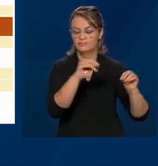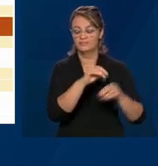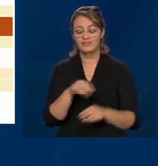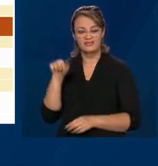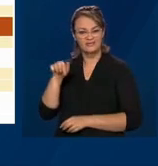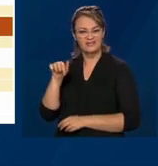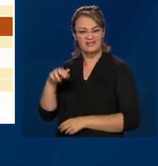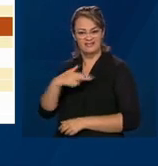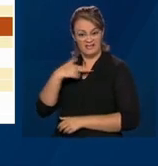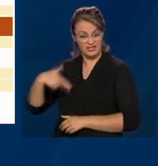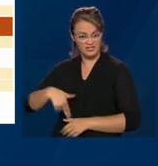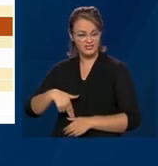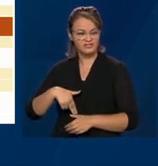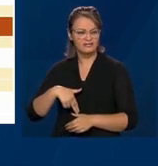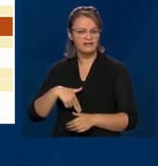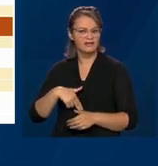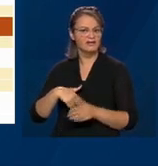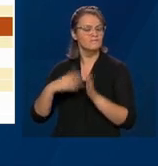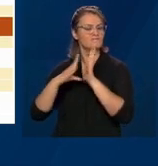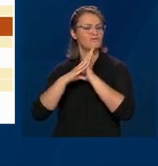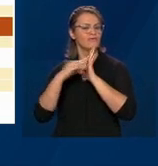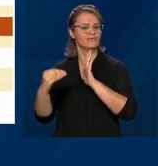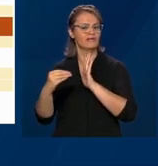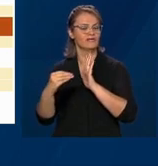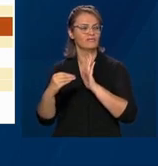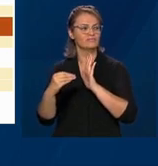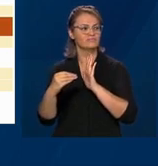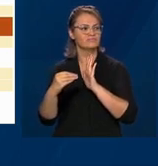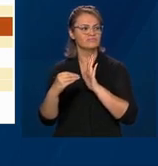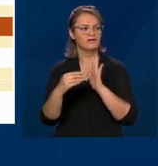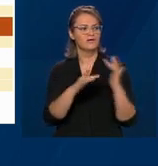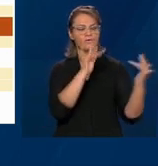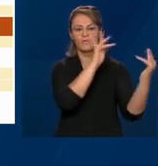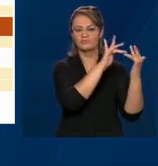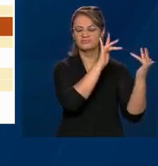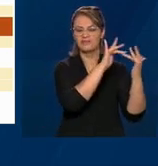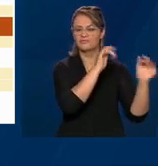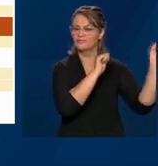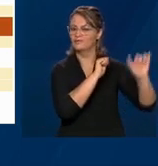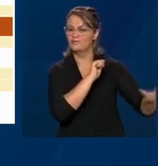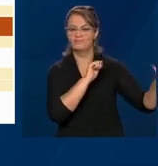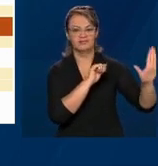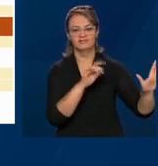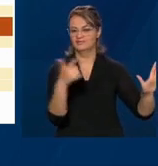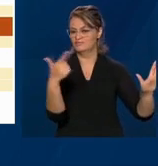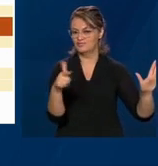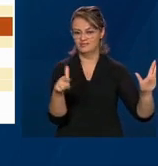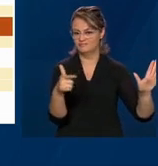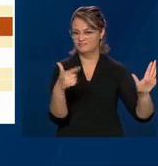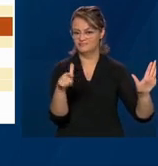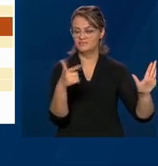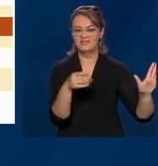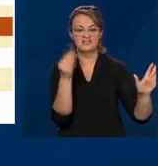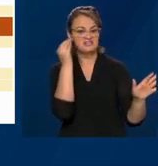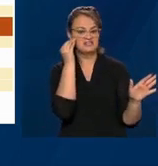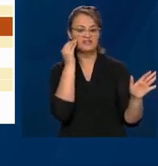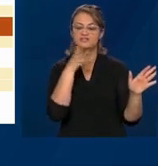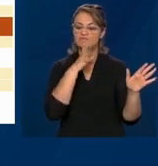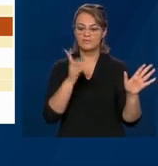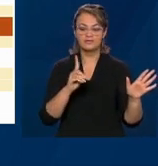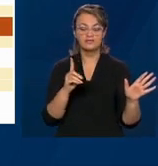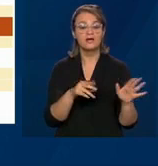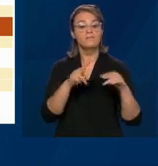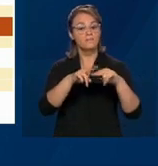tinha nenhuma referência, nenhuma relação com a farmacopeia europeia quanto a esse teste, e por isso nós fizemos